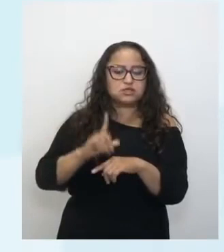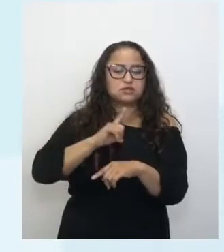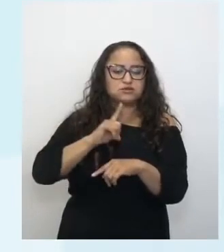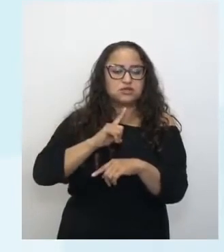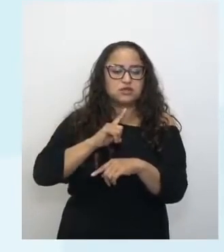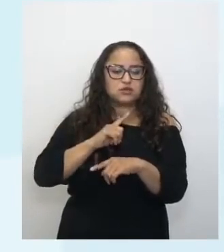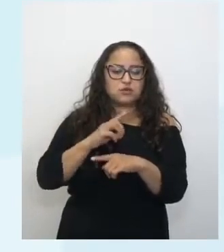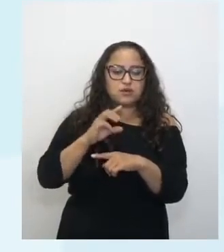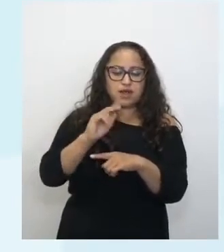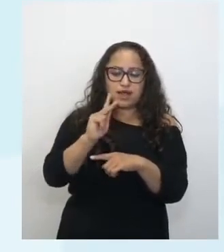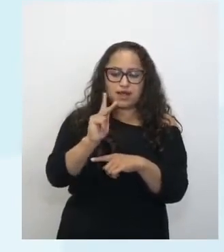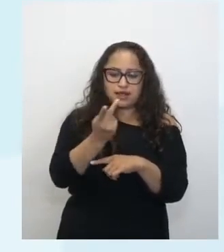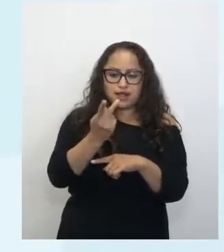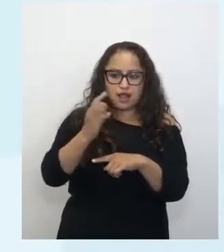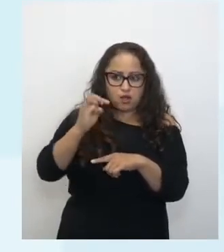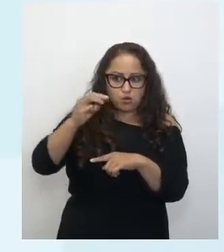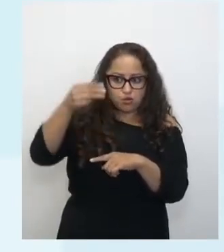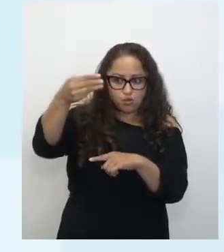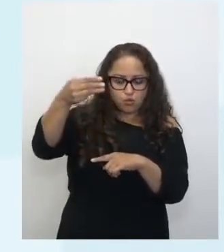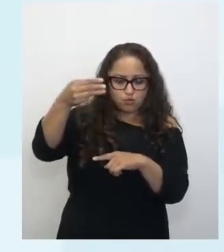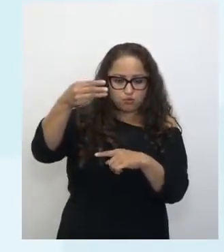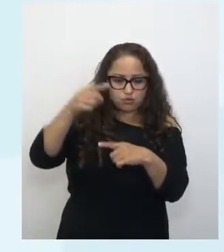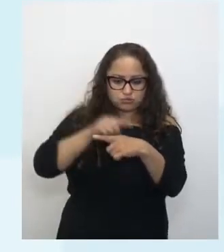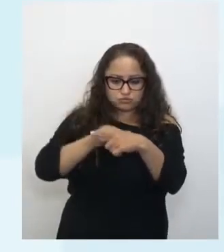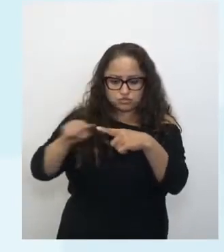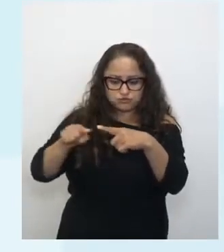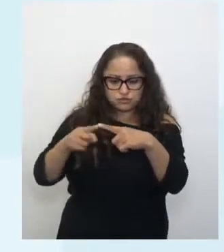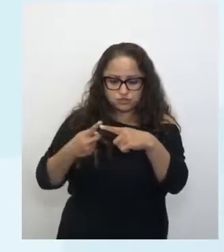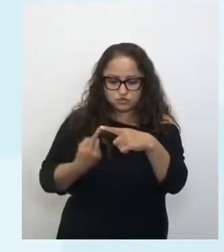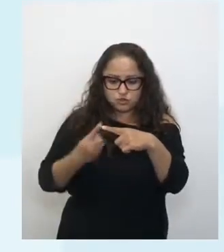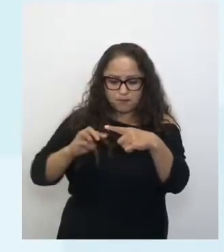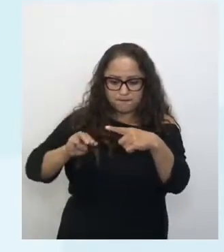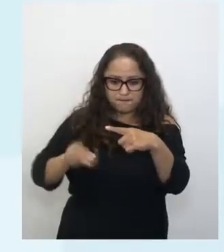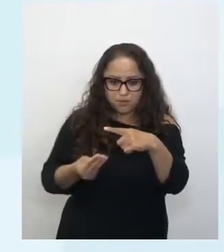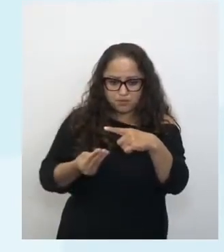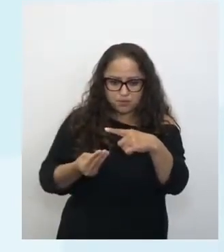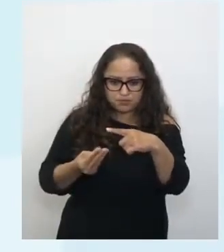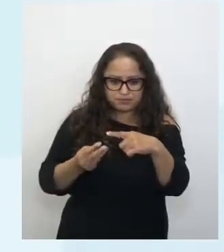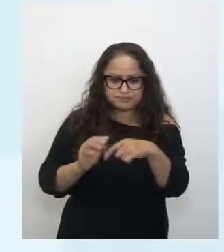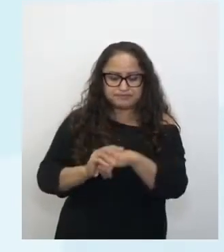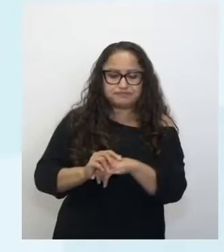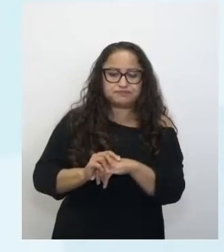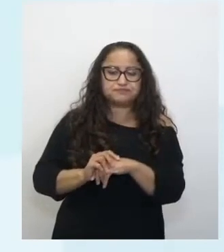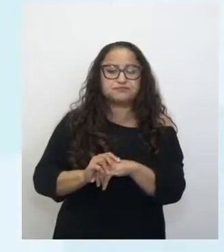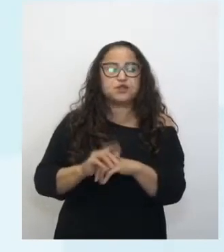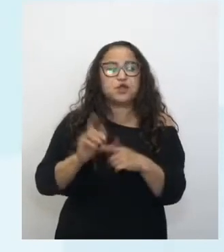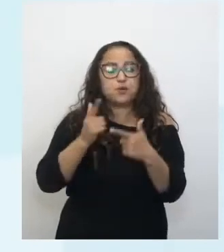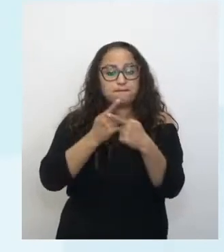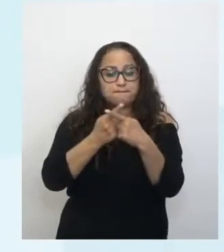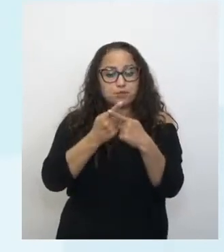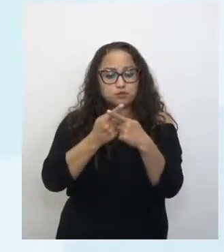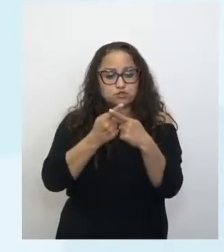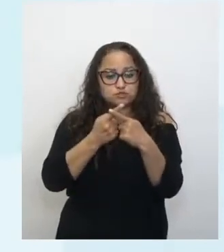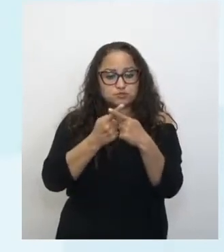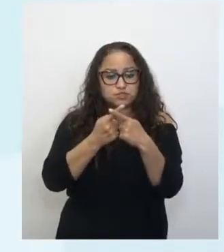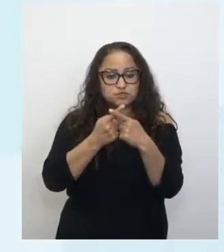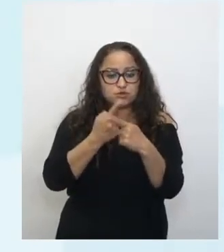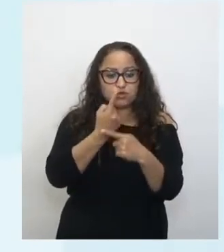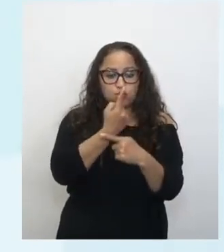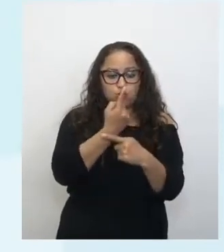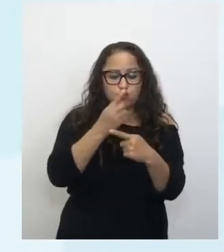meio que é igual H ohkubo / 1000 muito bem multiplico é